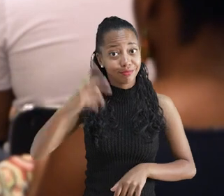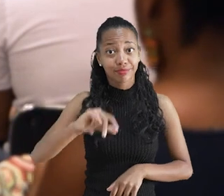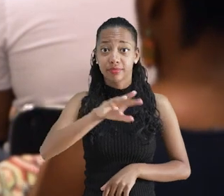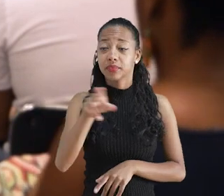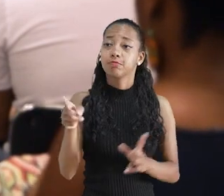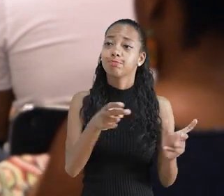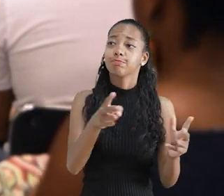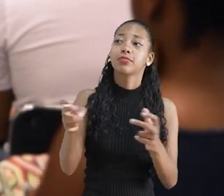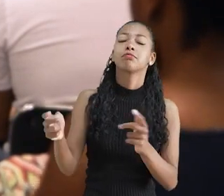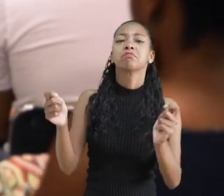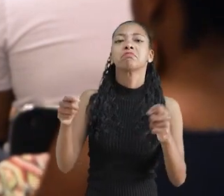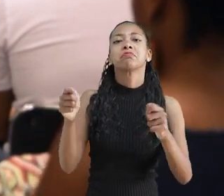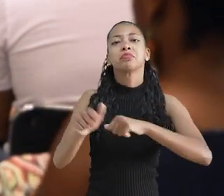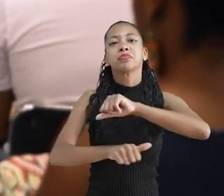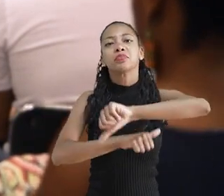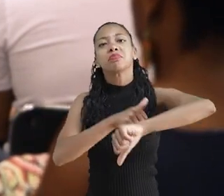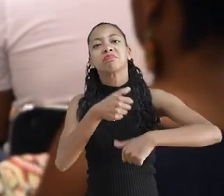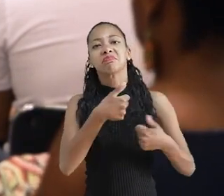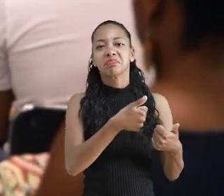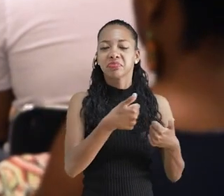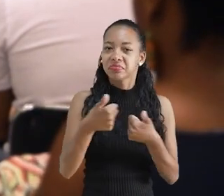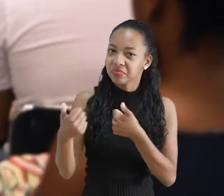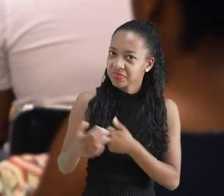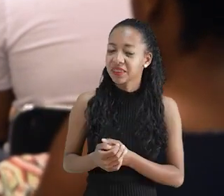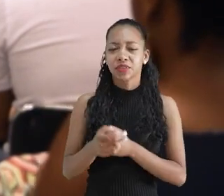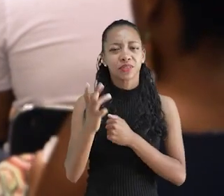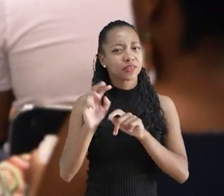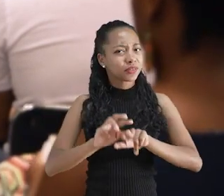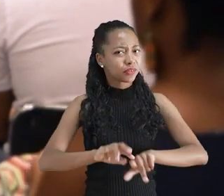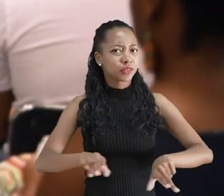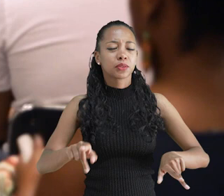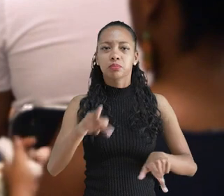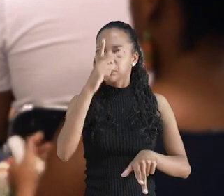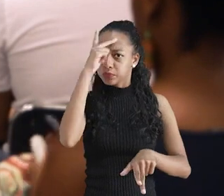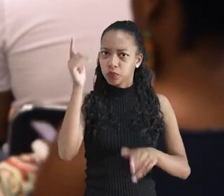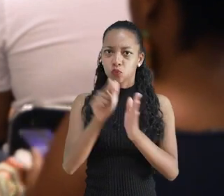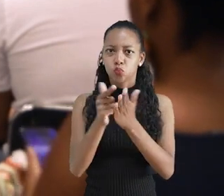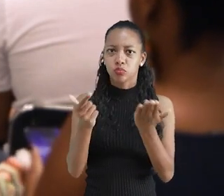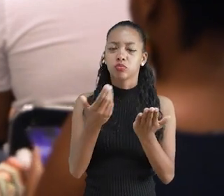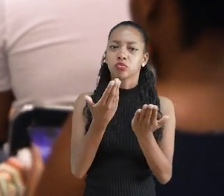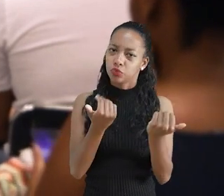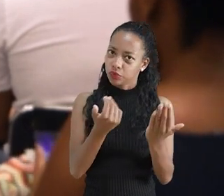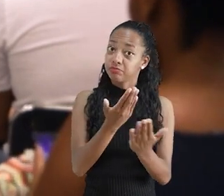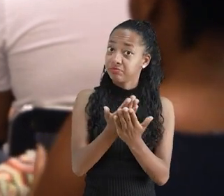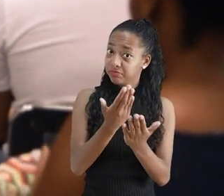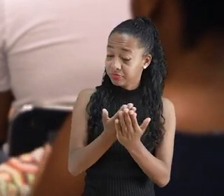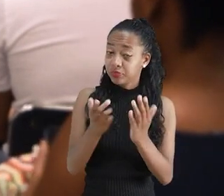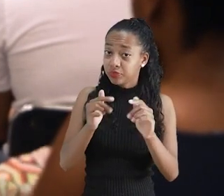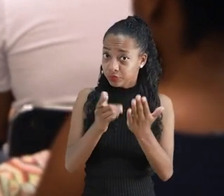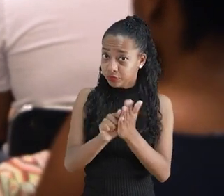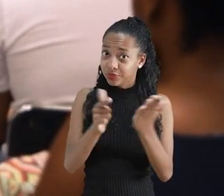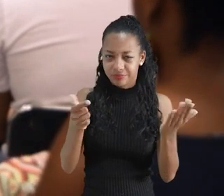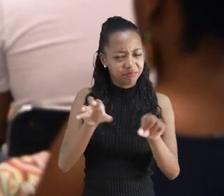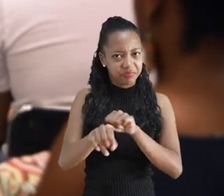muitas matérias que a mídia comercial fez sobre a gente muitos estudantes de jornalismo eh fizeram trabalhos acadêmicos sobre a